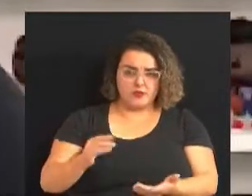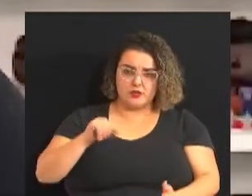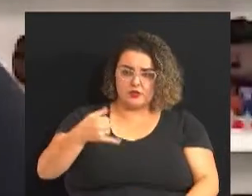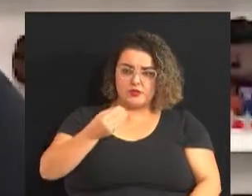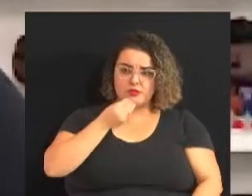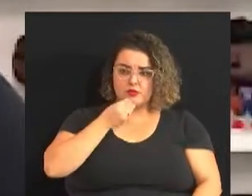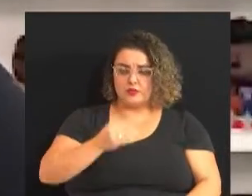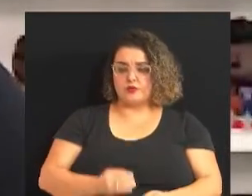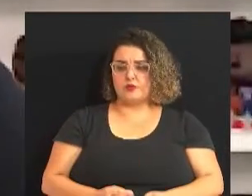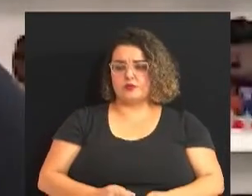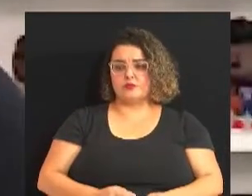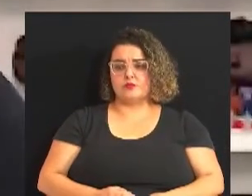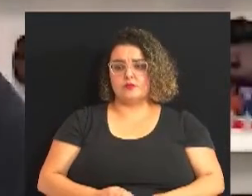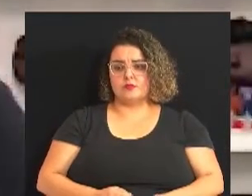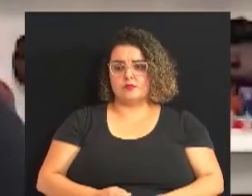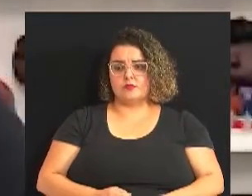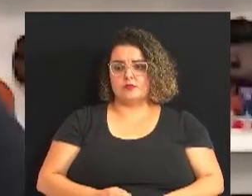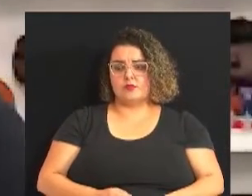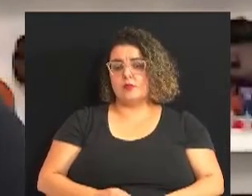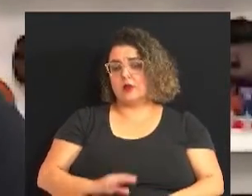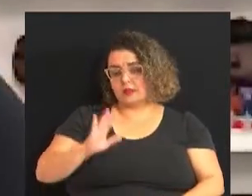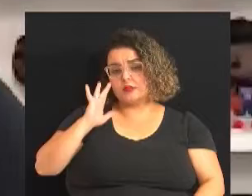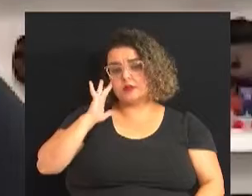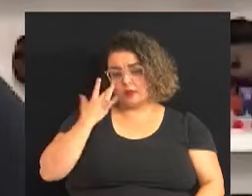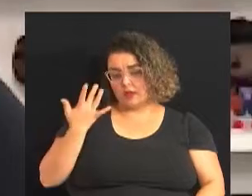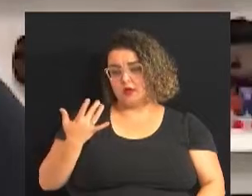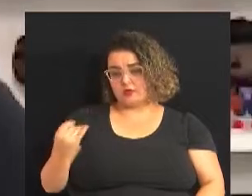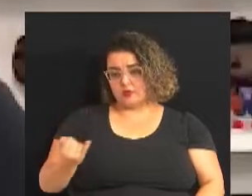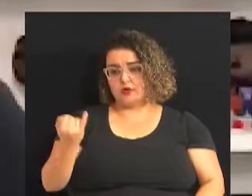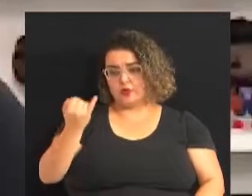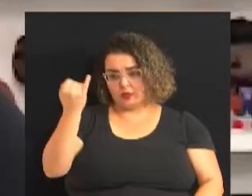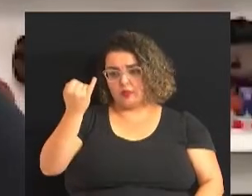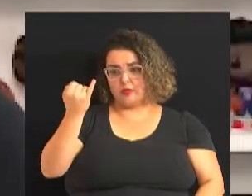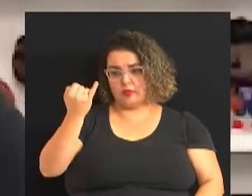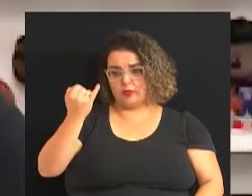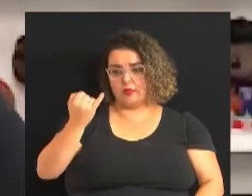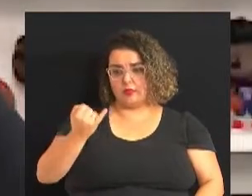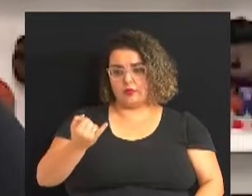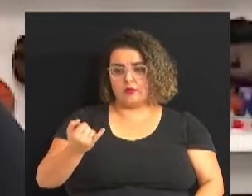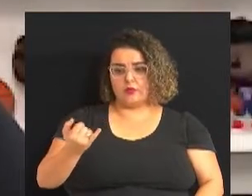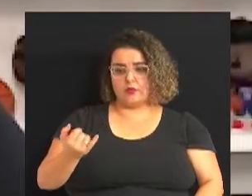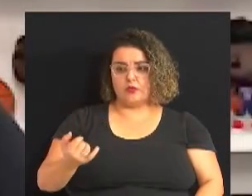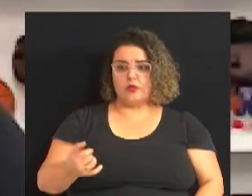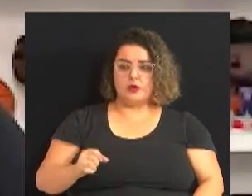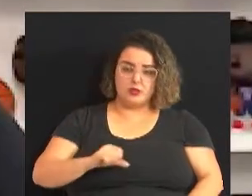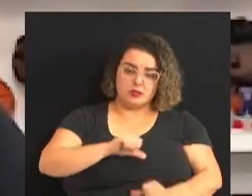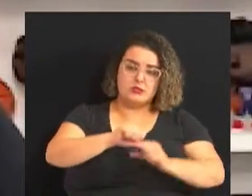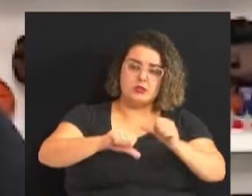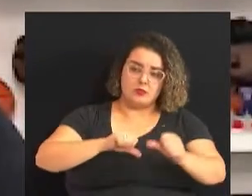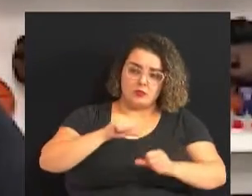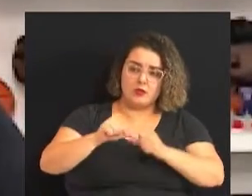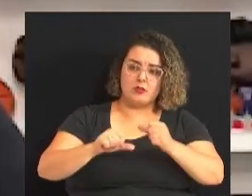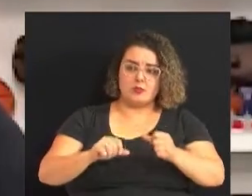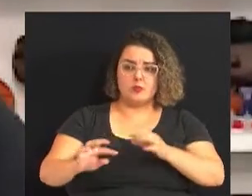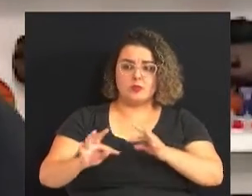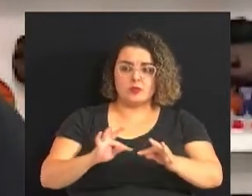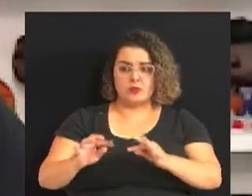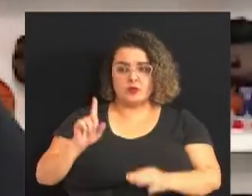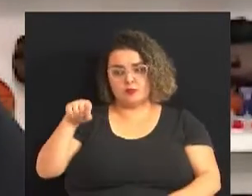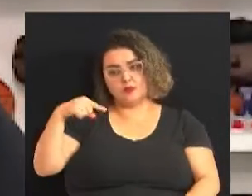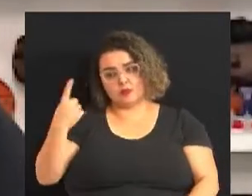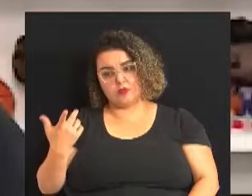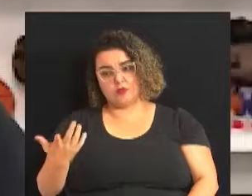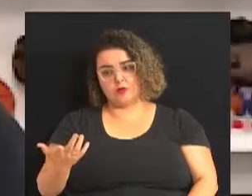oportunidades. Mas eu acho que foi necessária, assim, essa colocação, essa mudança para um técnico estrangeiro. Acho que até que